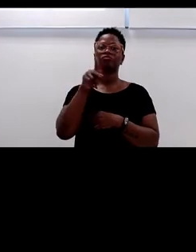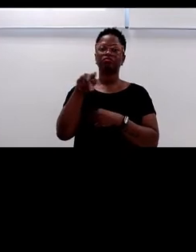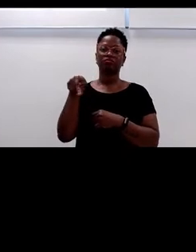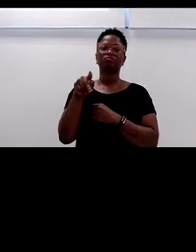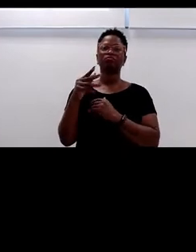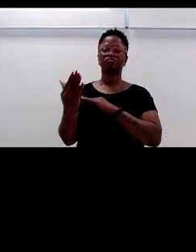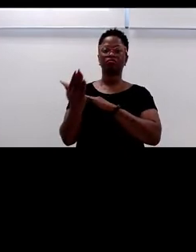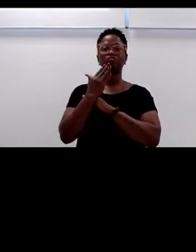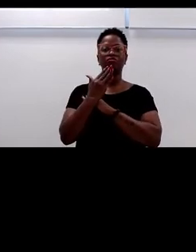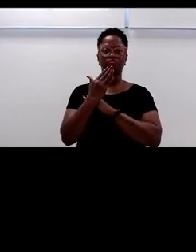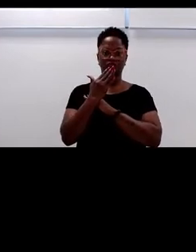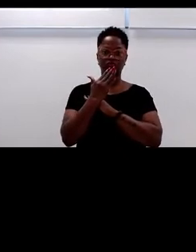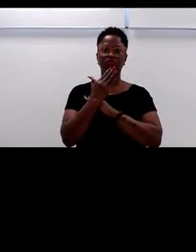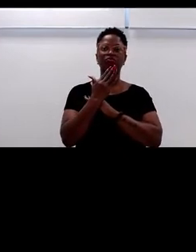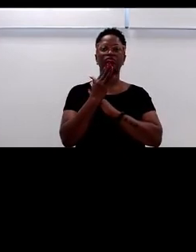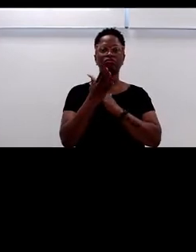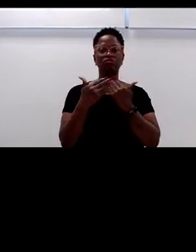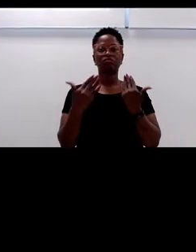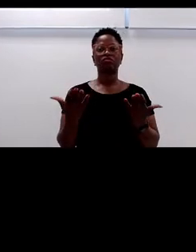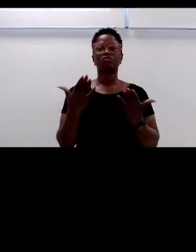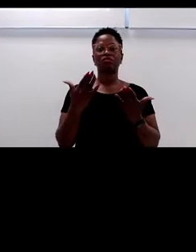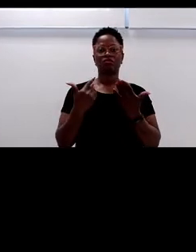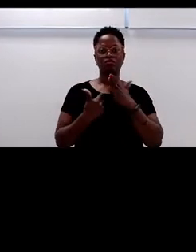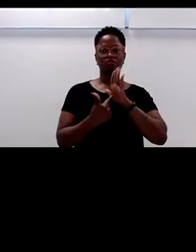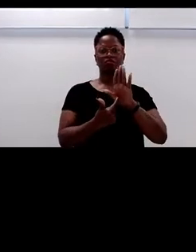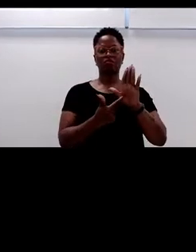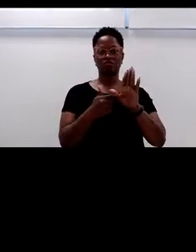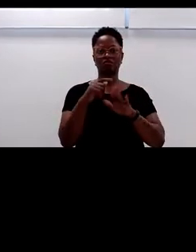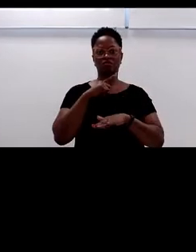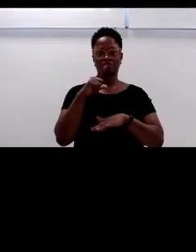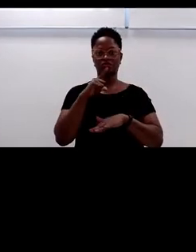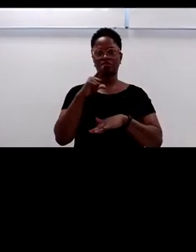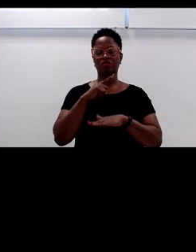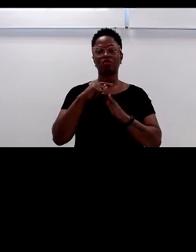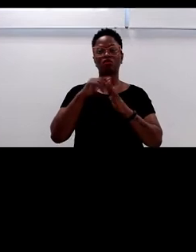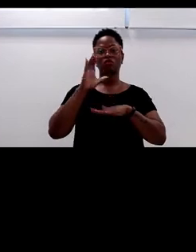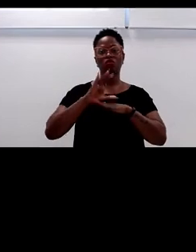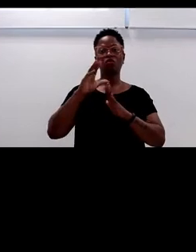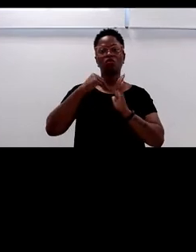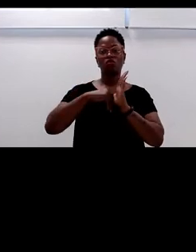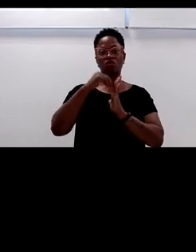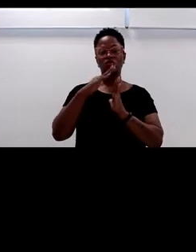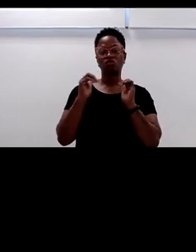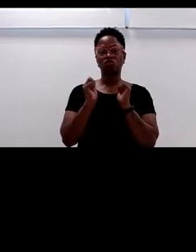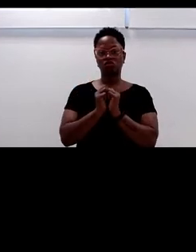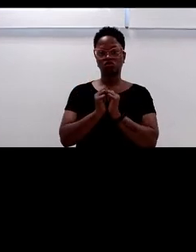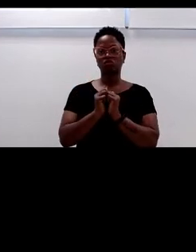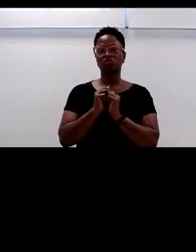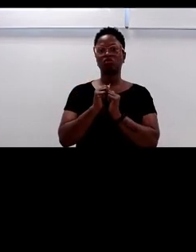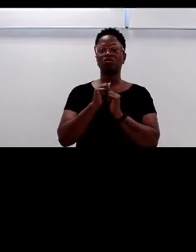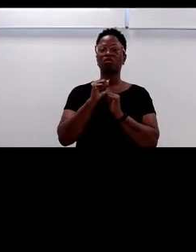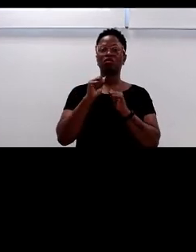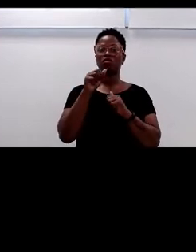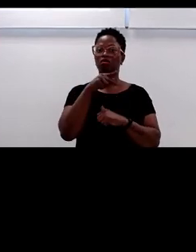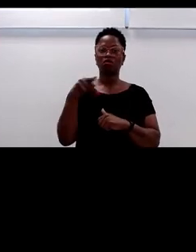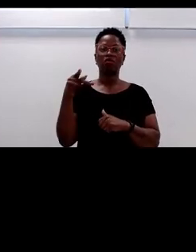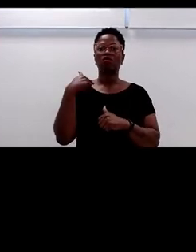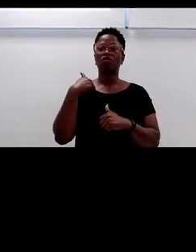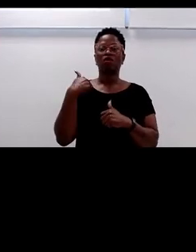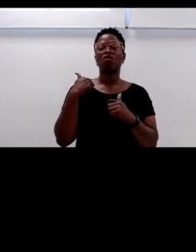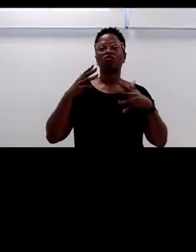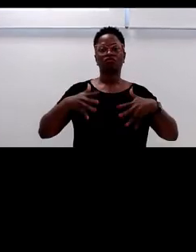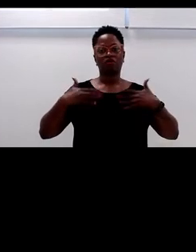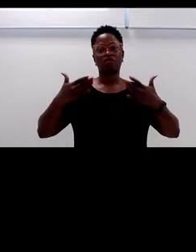né? Quando apareceu o curso de afresco, ver que o Bandeira seria o professor, né? Eu fiquei super feliz